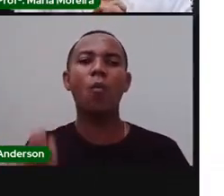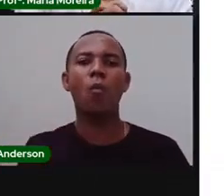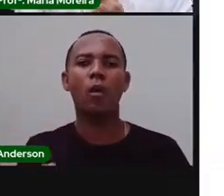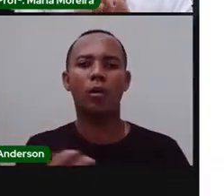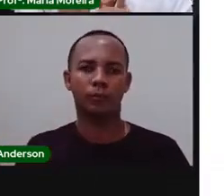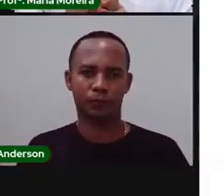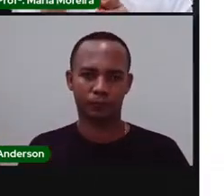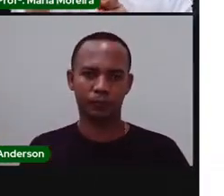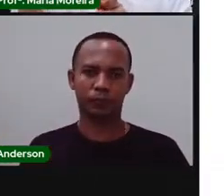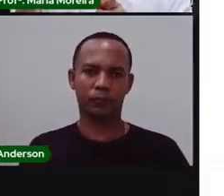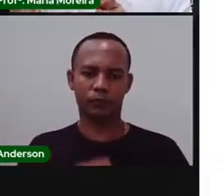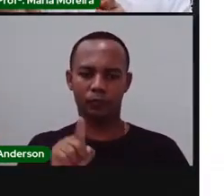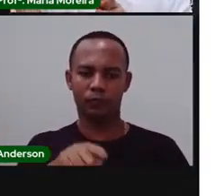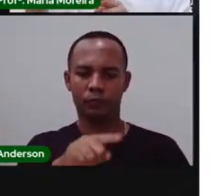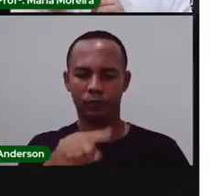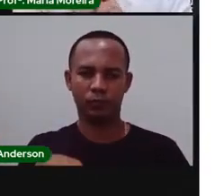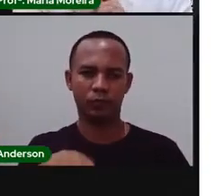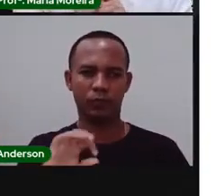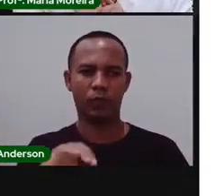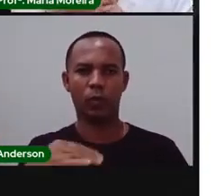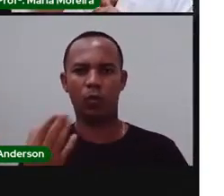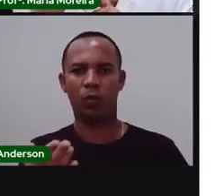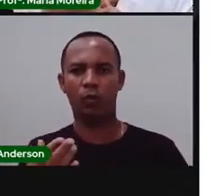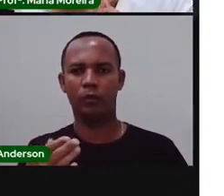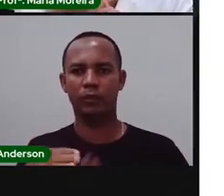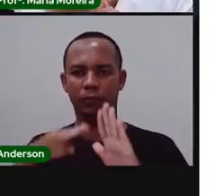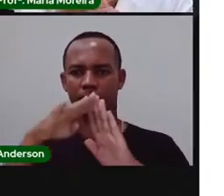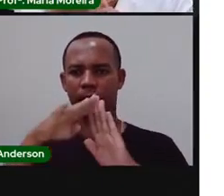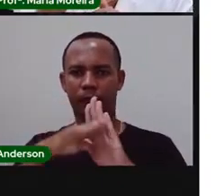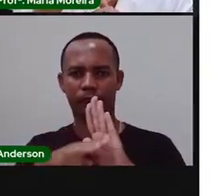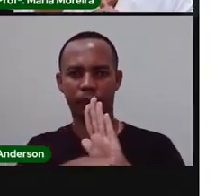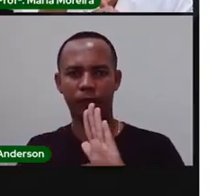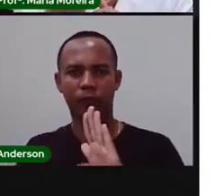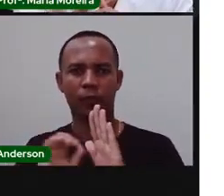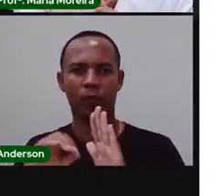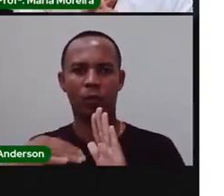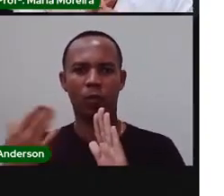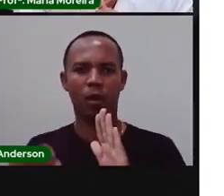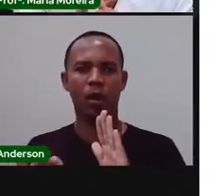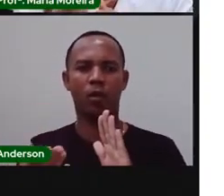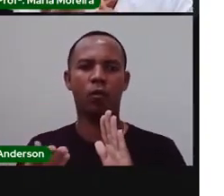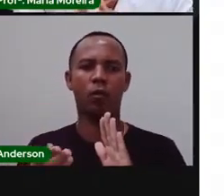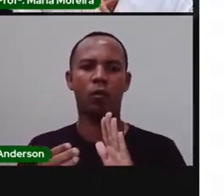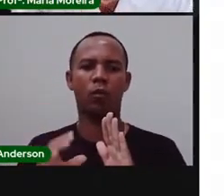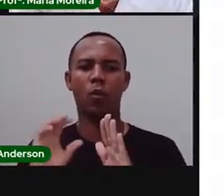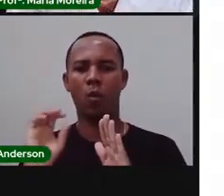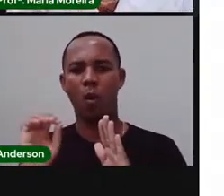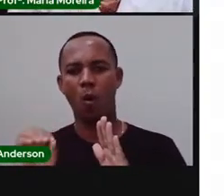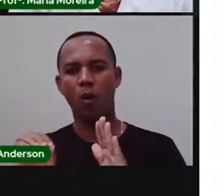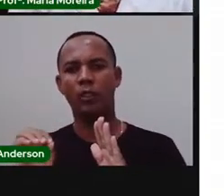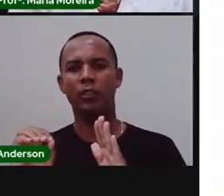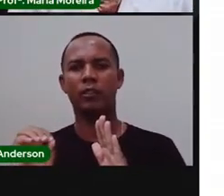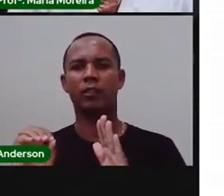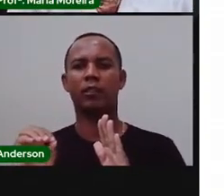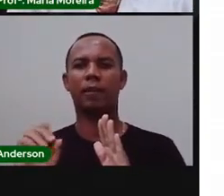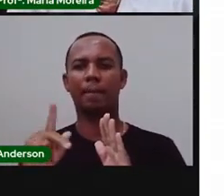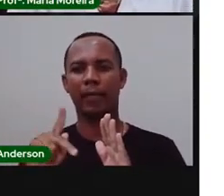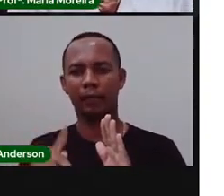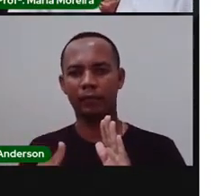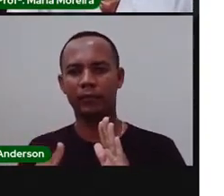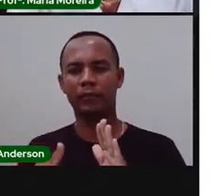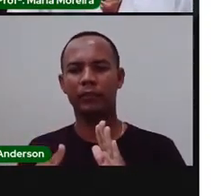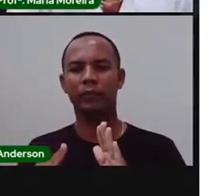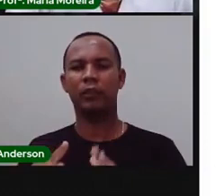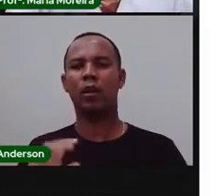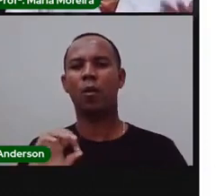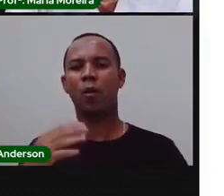na penúltima. E depois você vai classificar oxítona, paroxítona ou